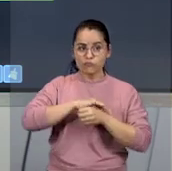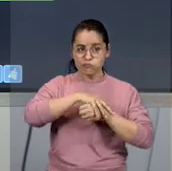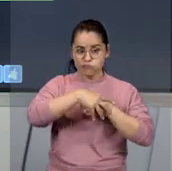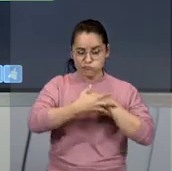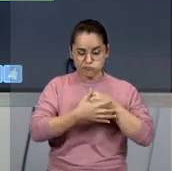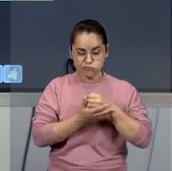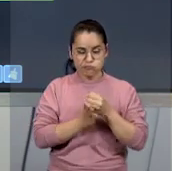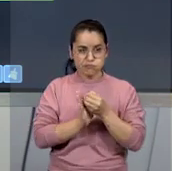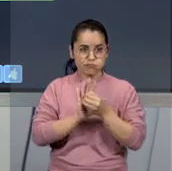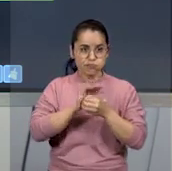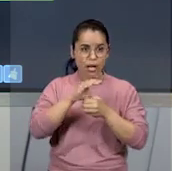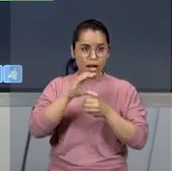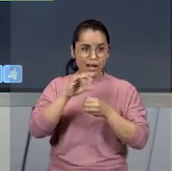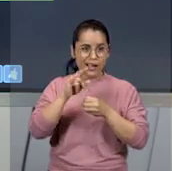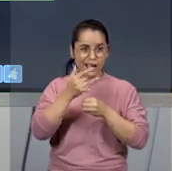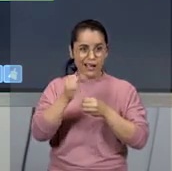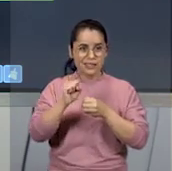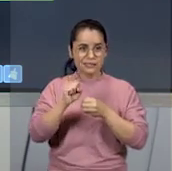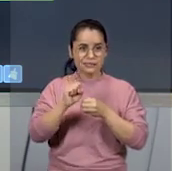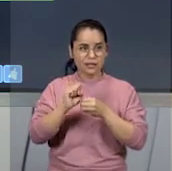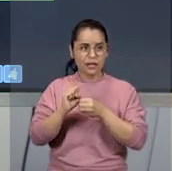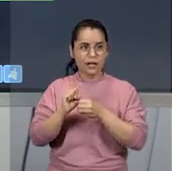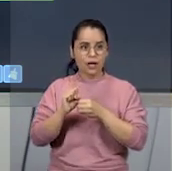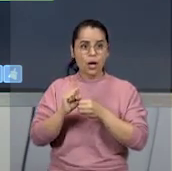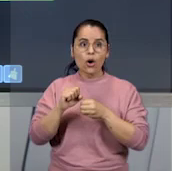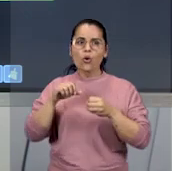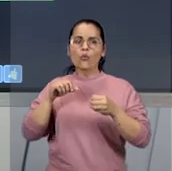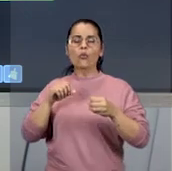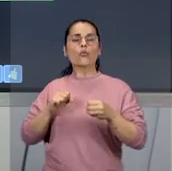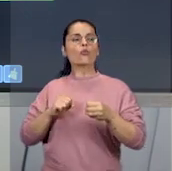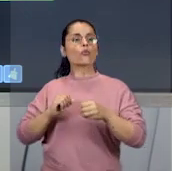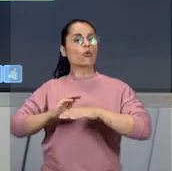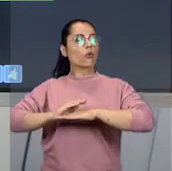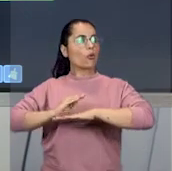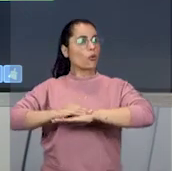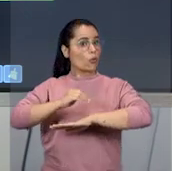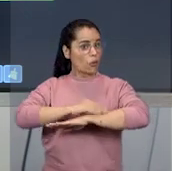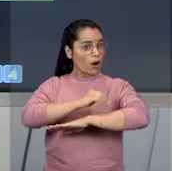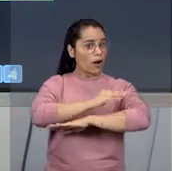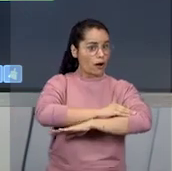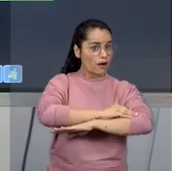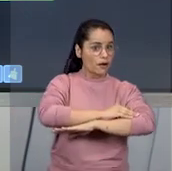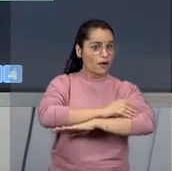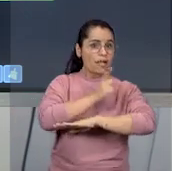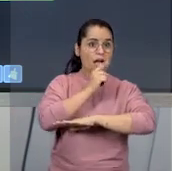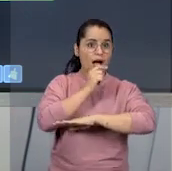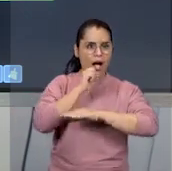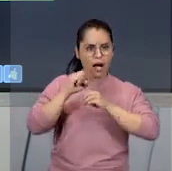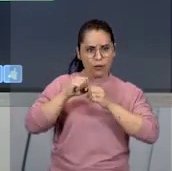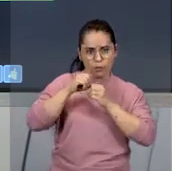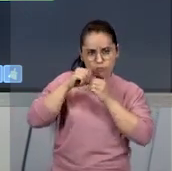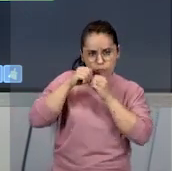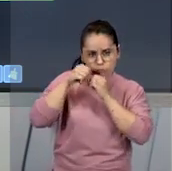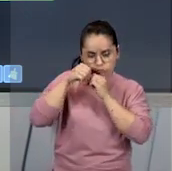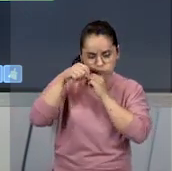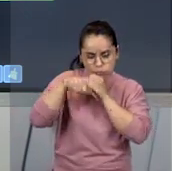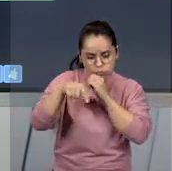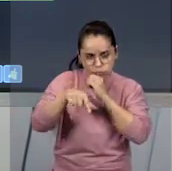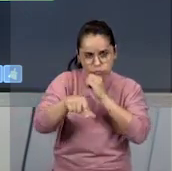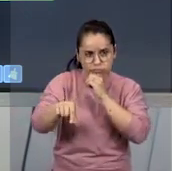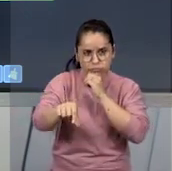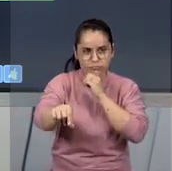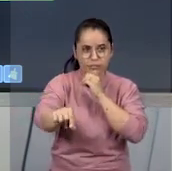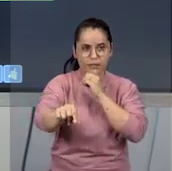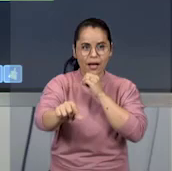ovo dos anfíbios, eles jogam na água o esperma, né, o macho e a fêmea. A fecundação